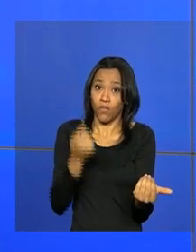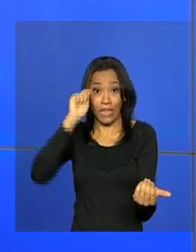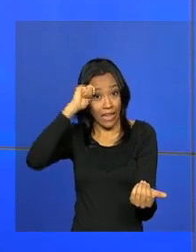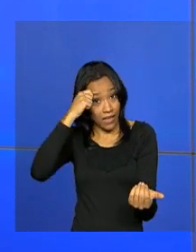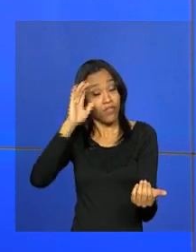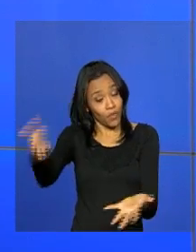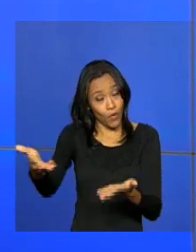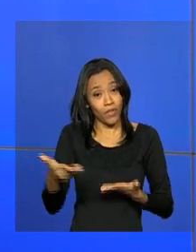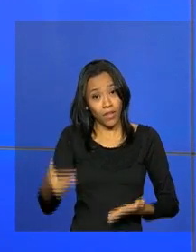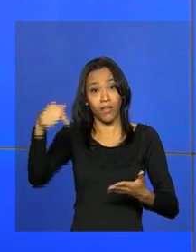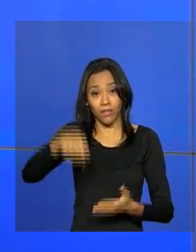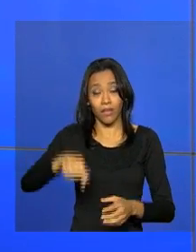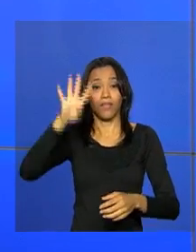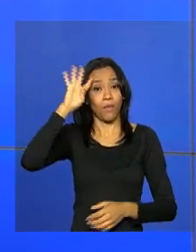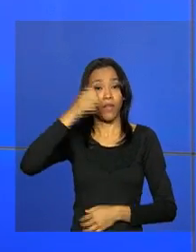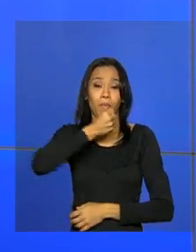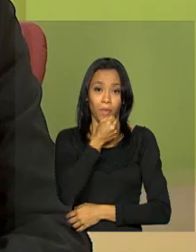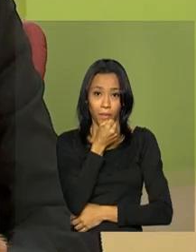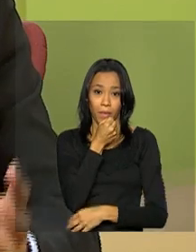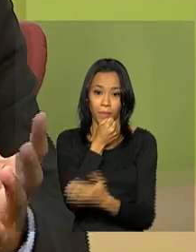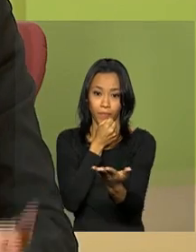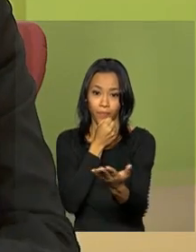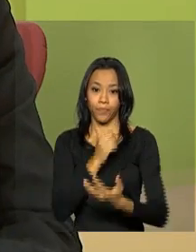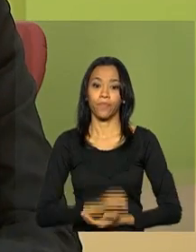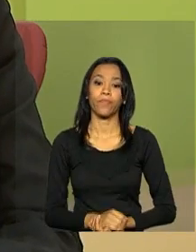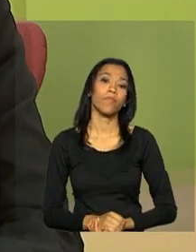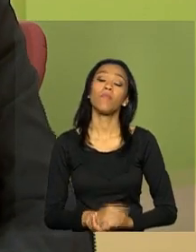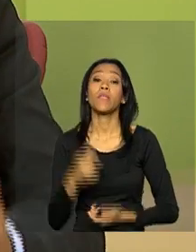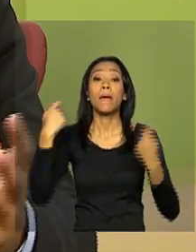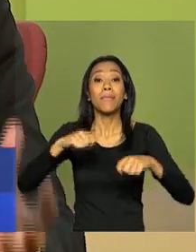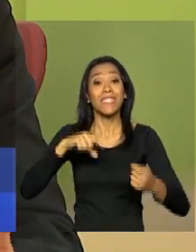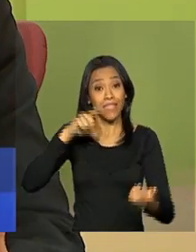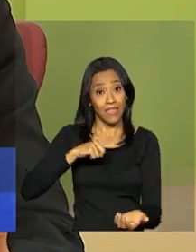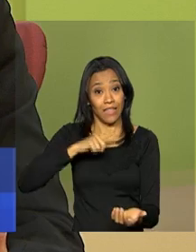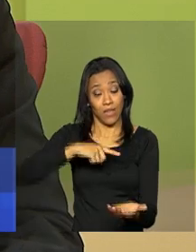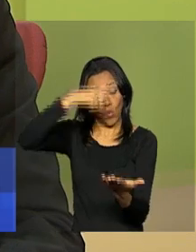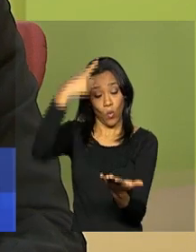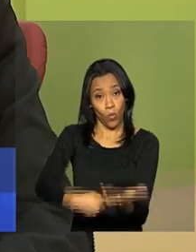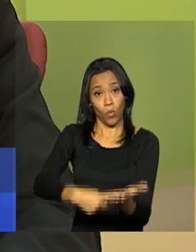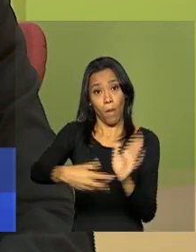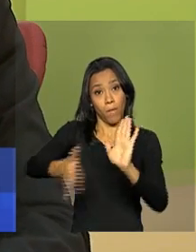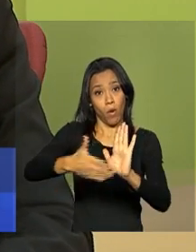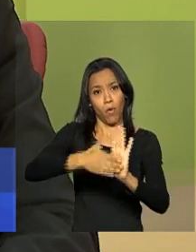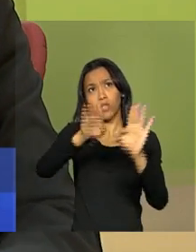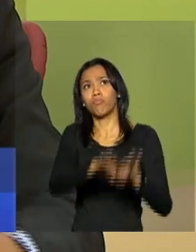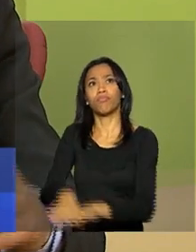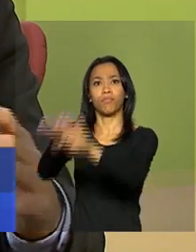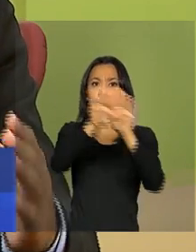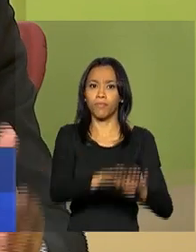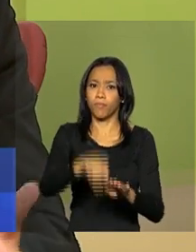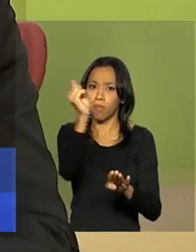NBR Entrevista desta quarta-feira. Precisa ter um pacto nacional, um pacto federativo no Brasil, para poder